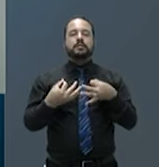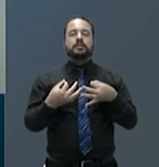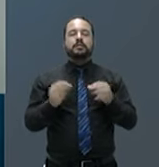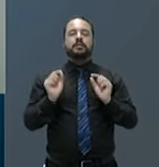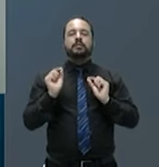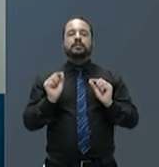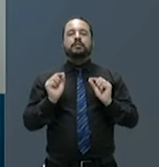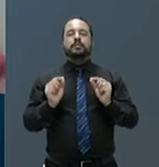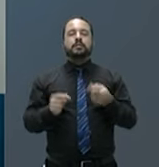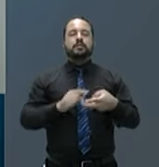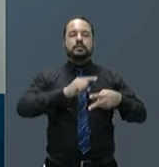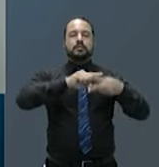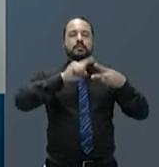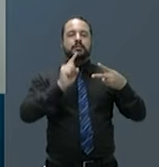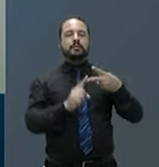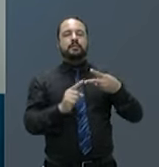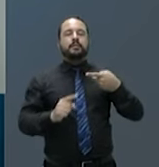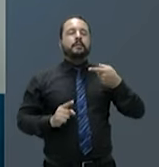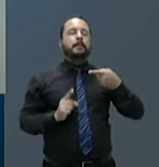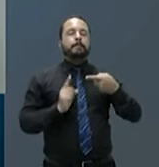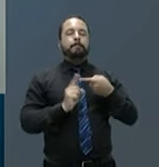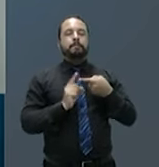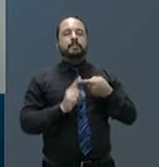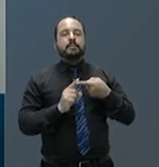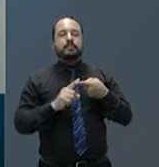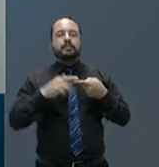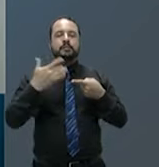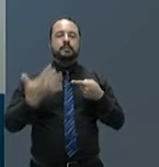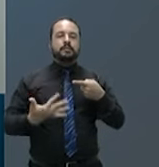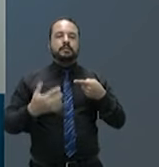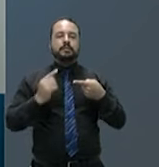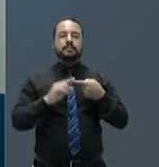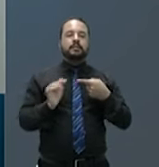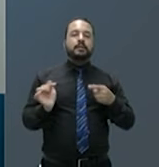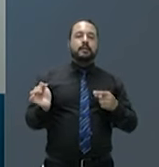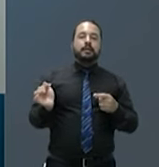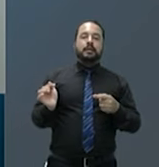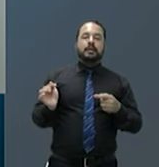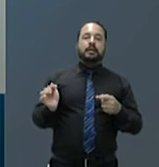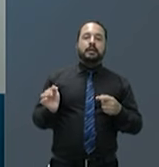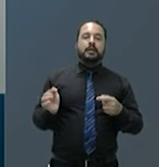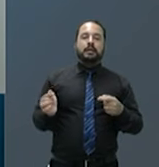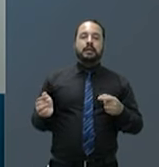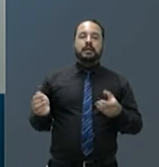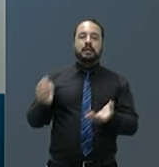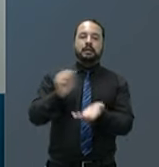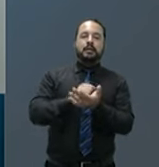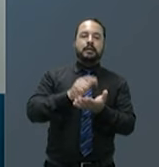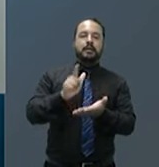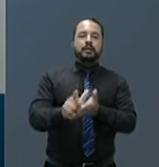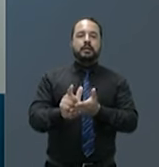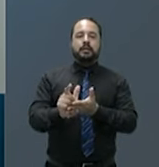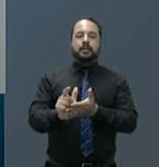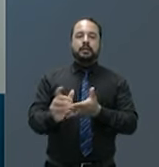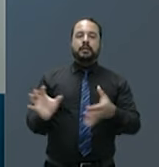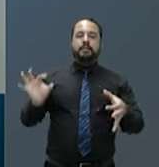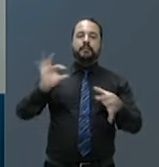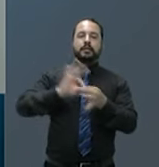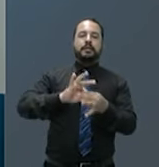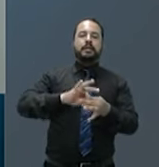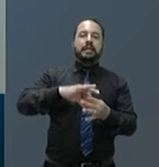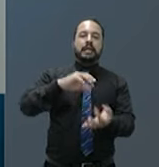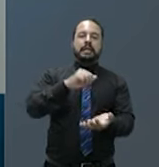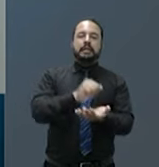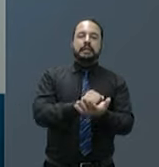em duas partes. A primeira parte, se deve ser aplicada a multa ao agravo interno na hipótese de acórdão